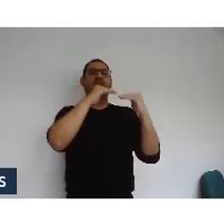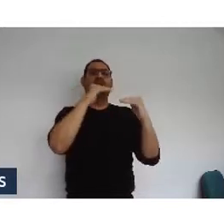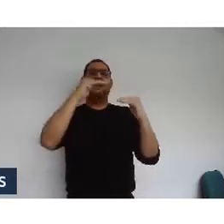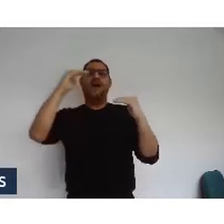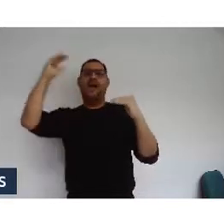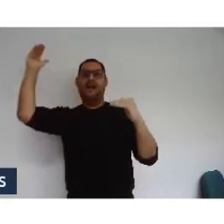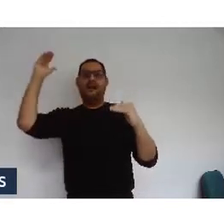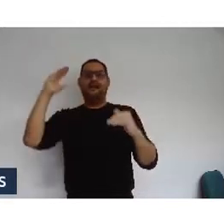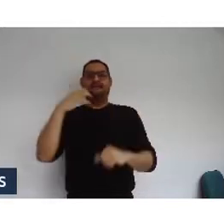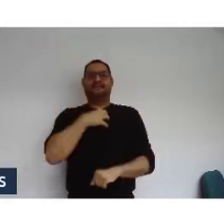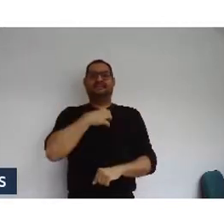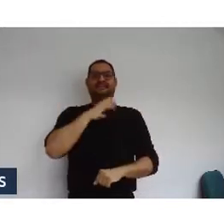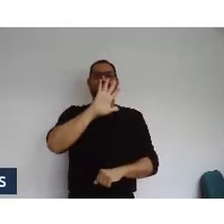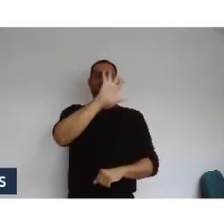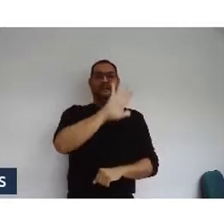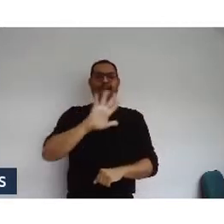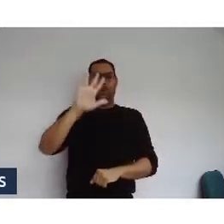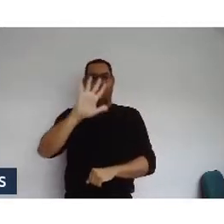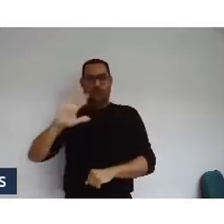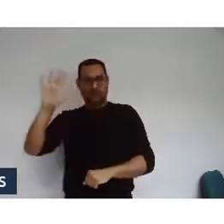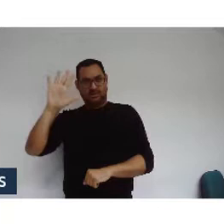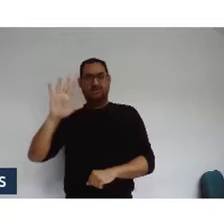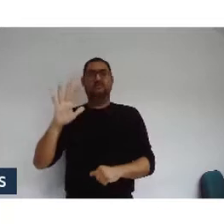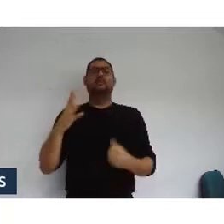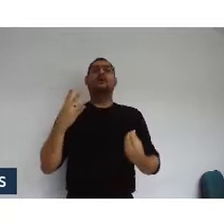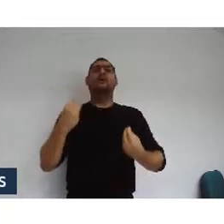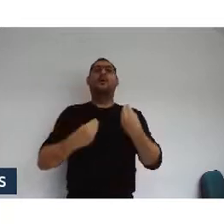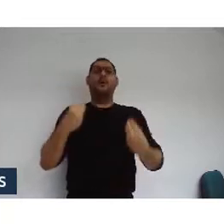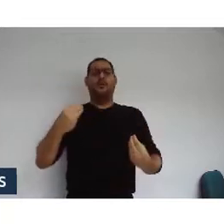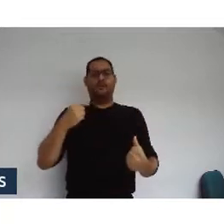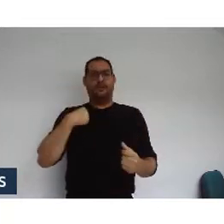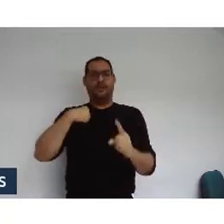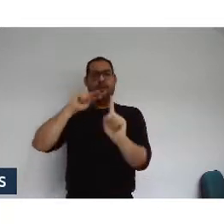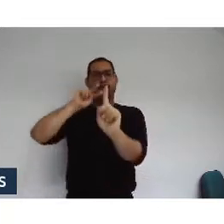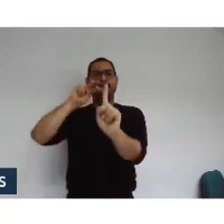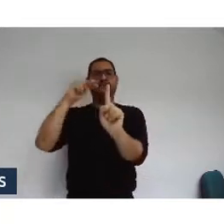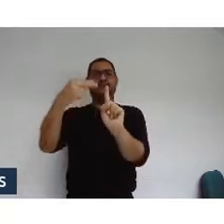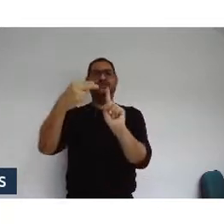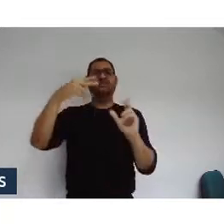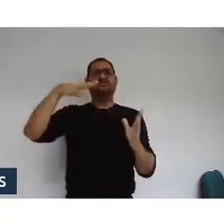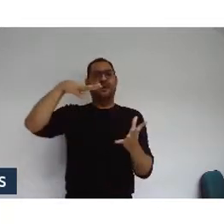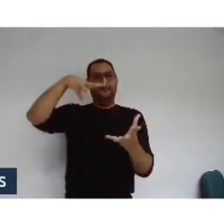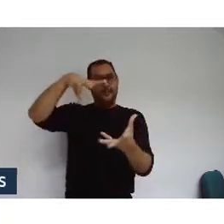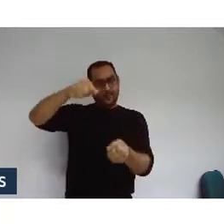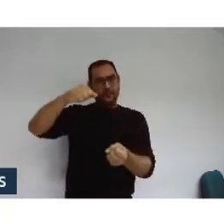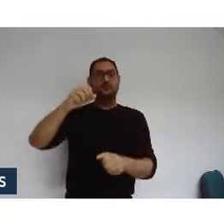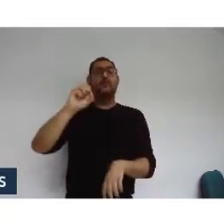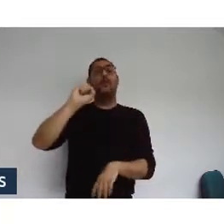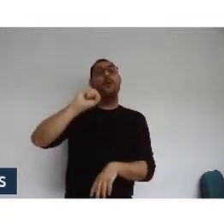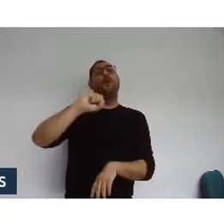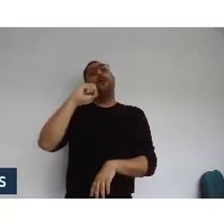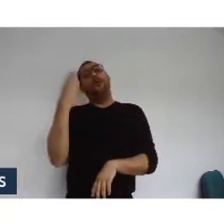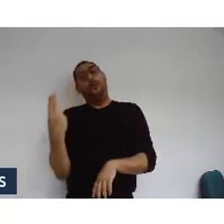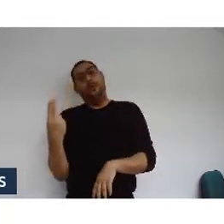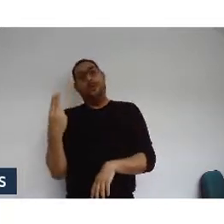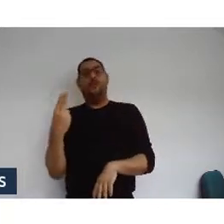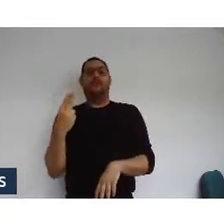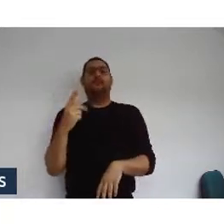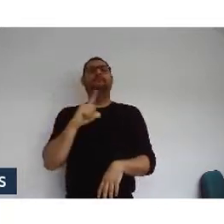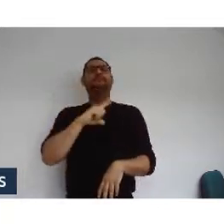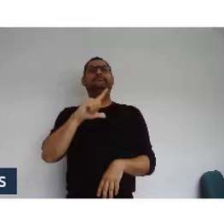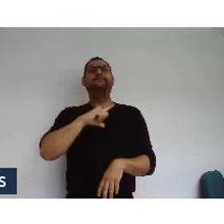semióticas com base em como nós perspectivamos o mundo ou com base em um eixo